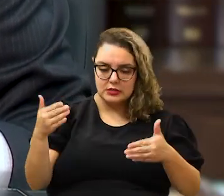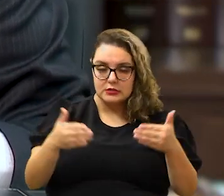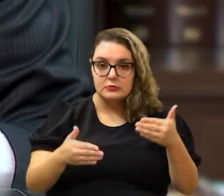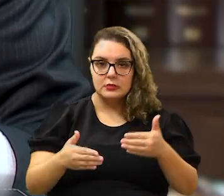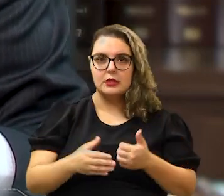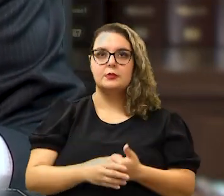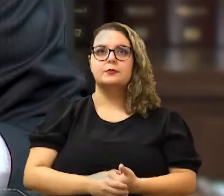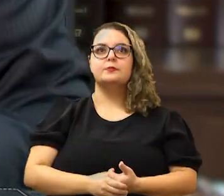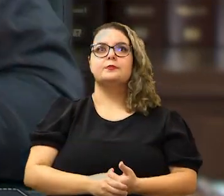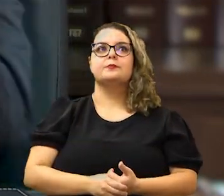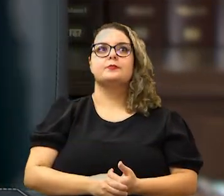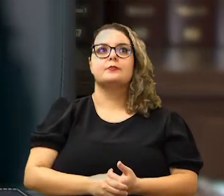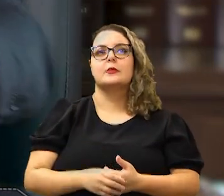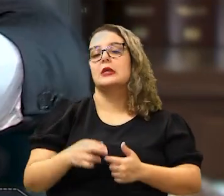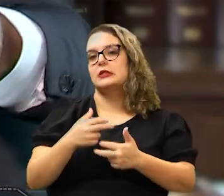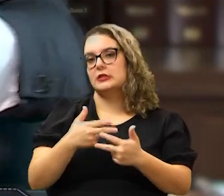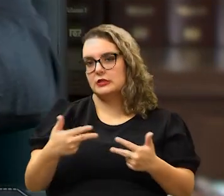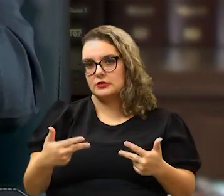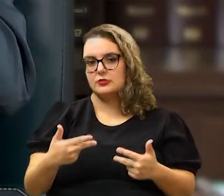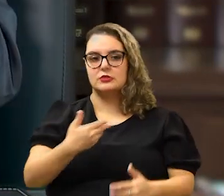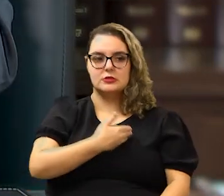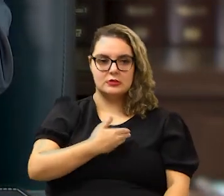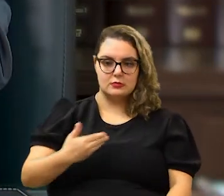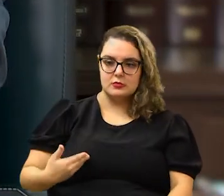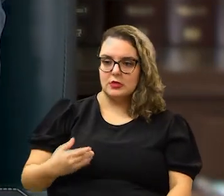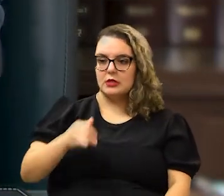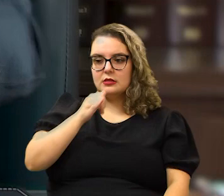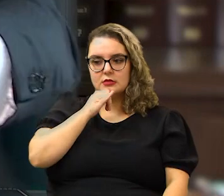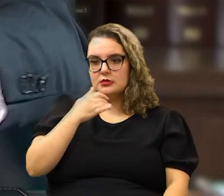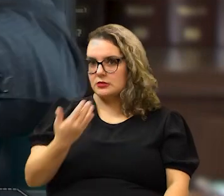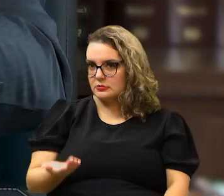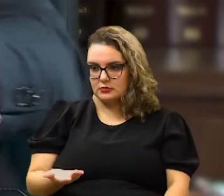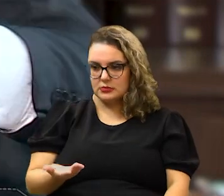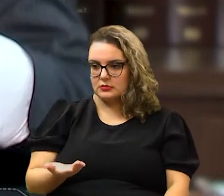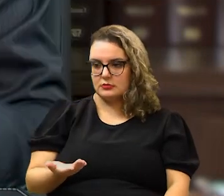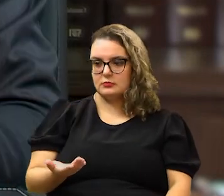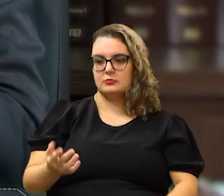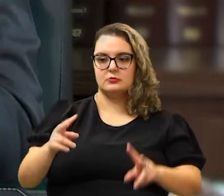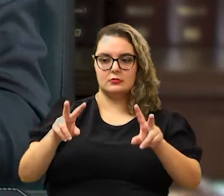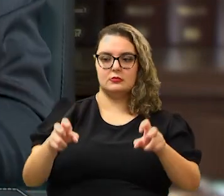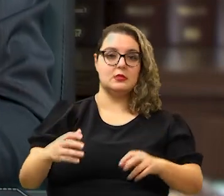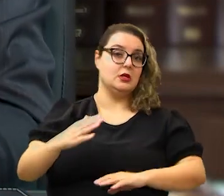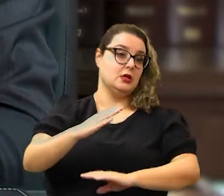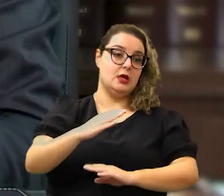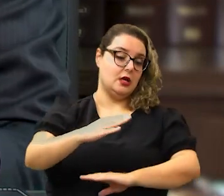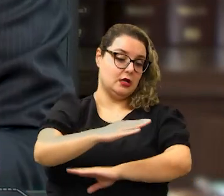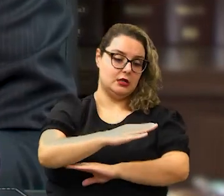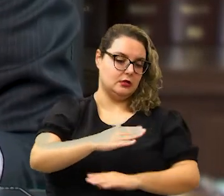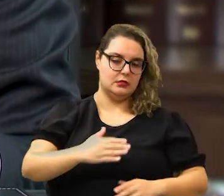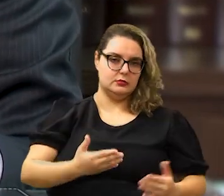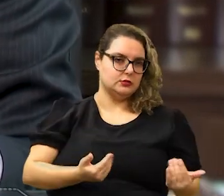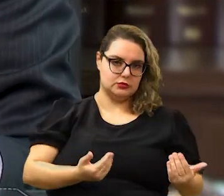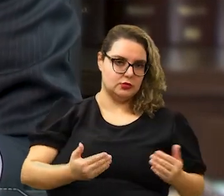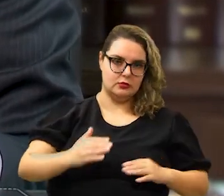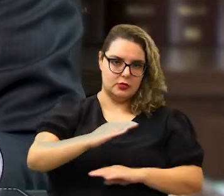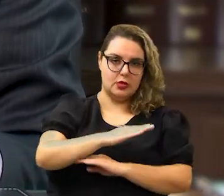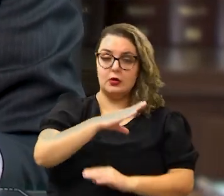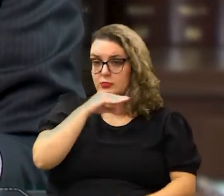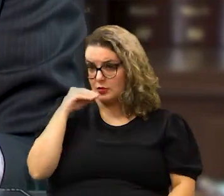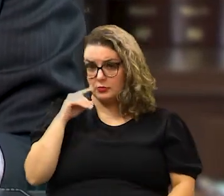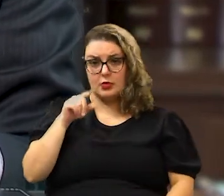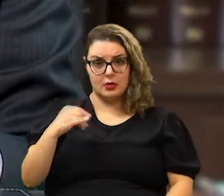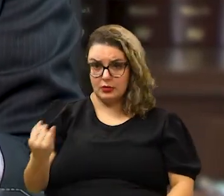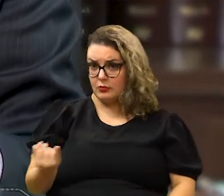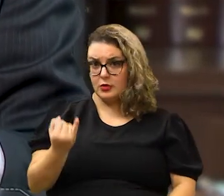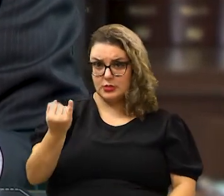das coisas públicas, exemplo, a chamada Câmara dos Jovens, né, dos adolescentes, isso é muito importante, né,